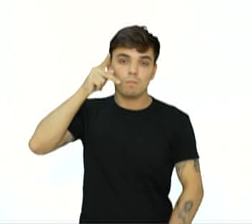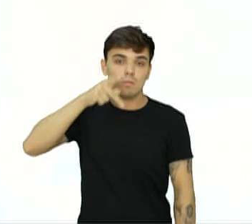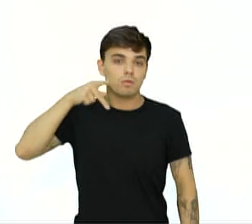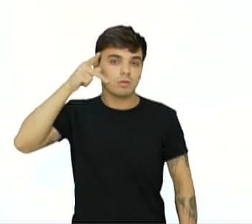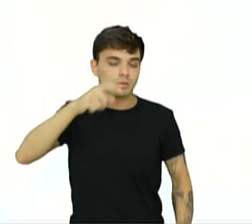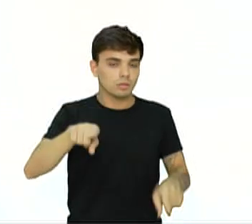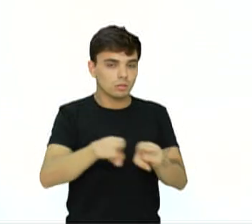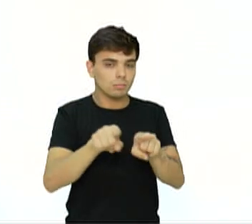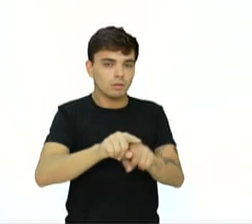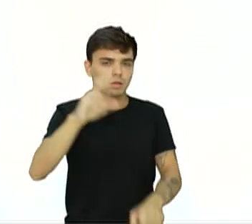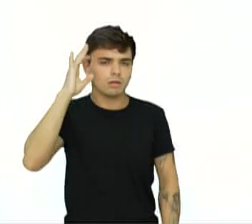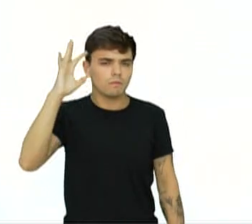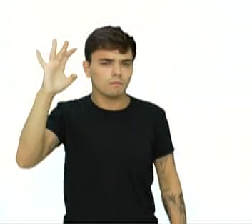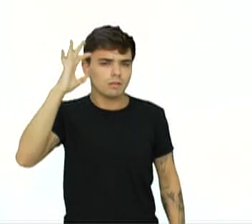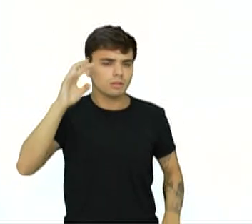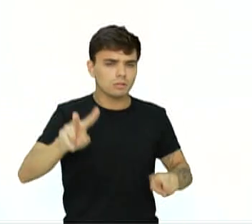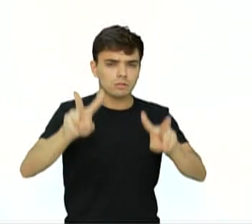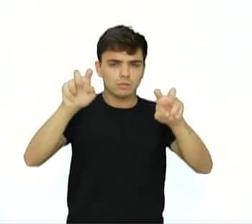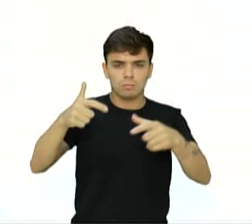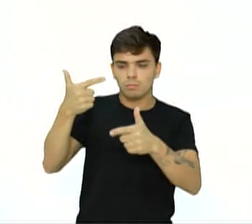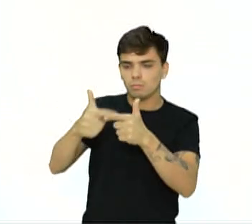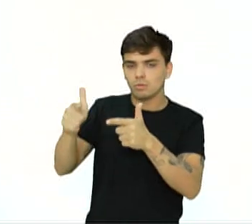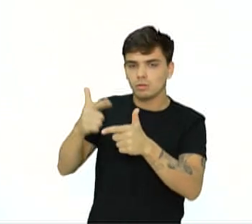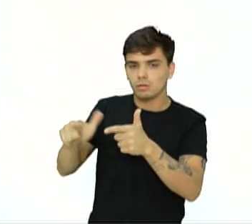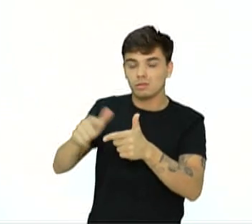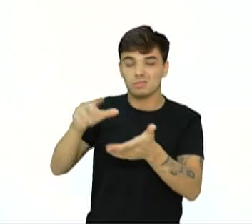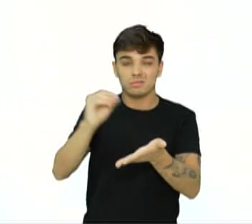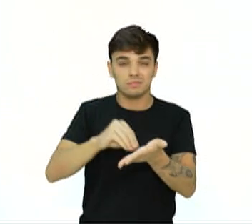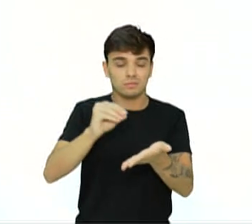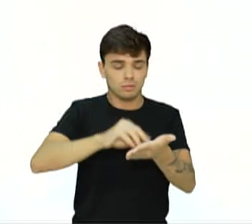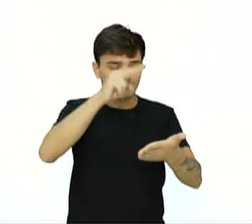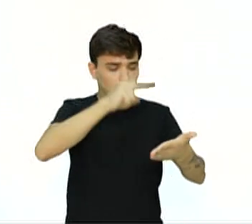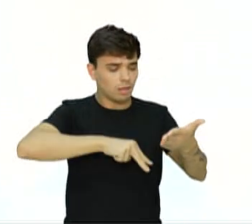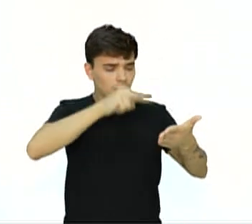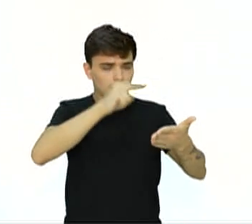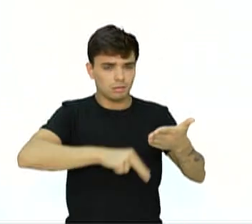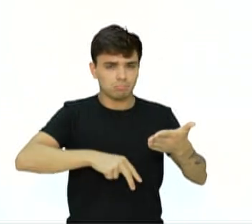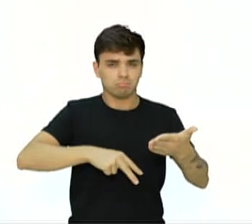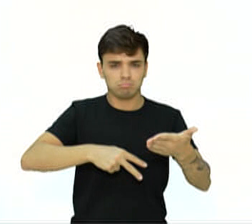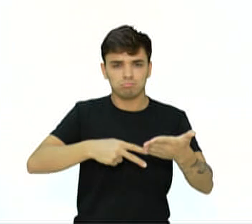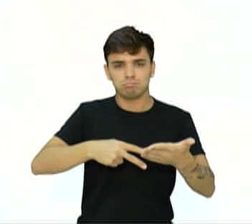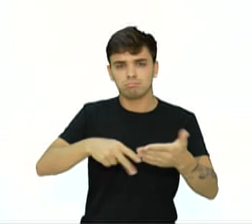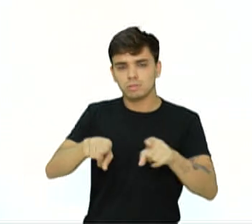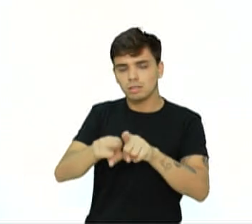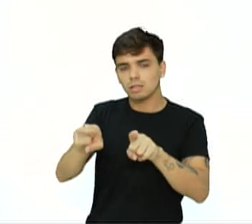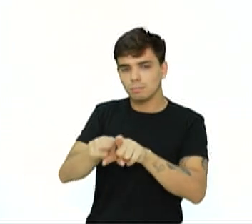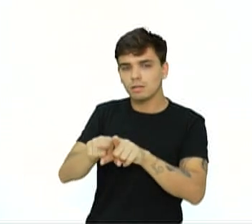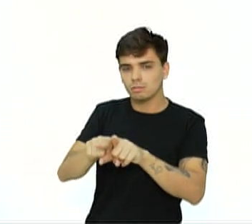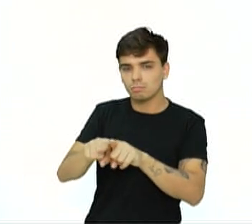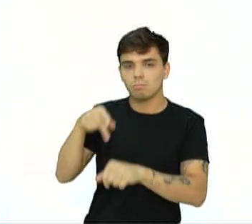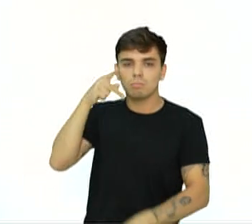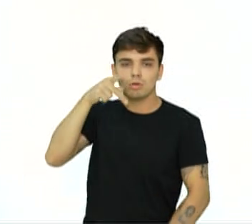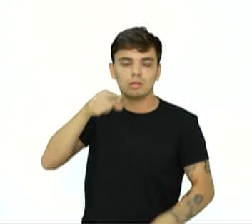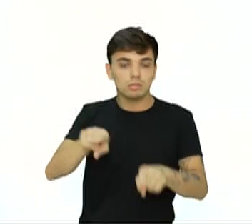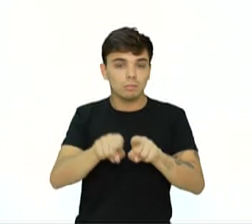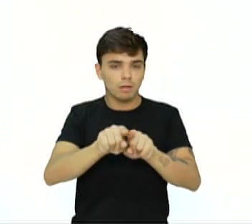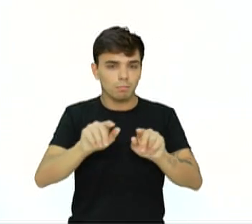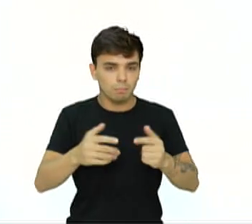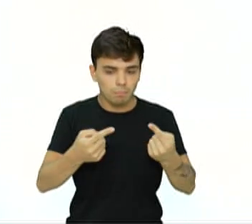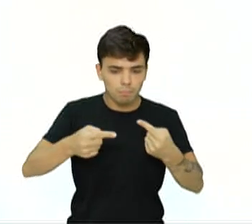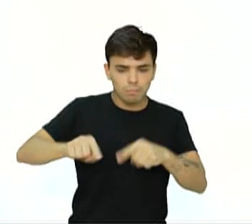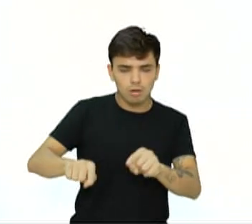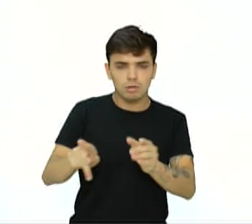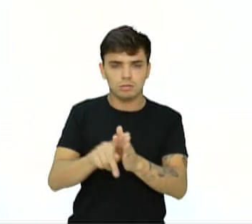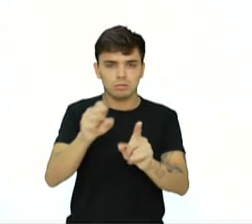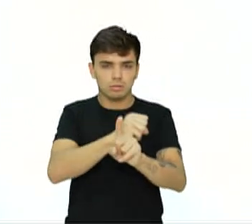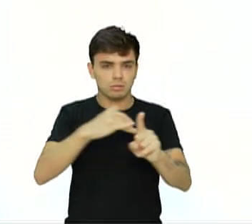e refletir sobre o problema do analfabetismo político e os seus impactos sociais a